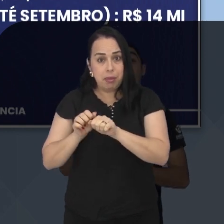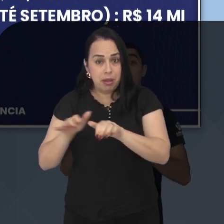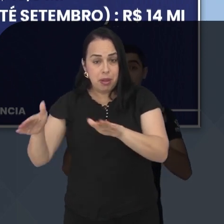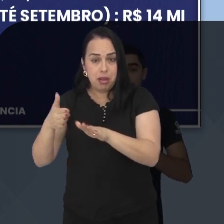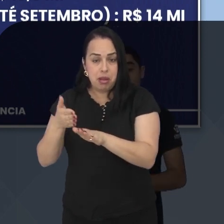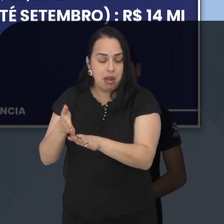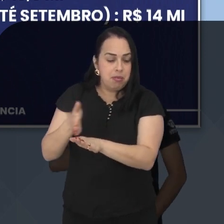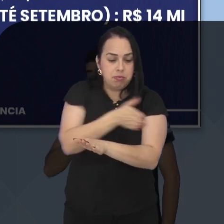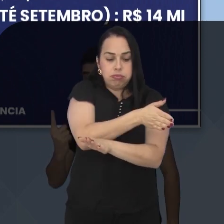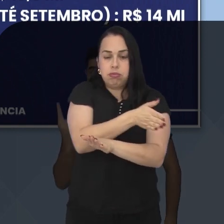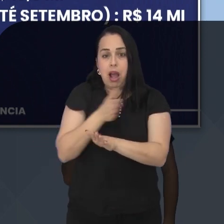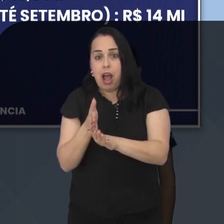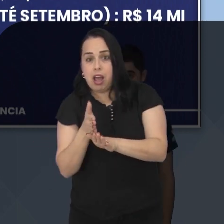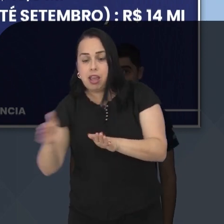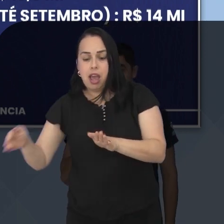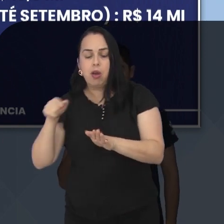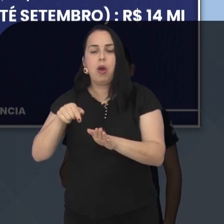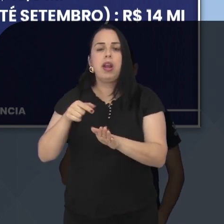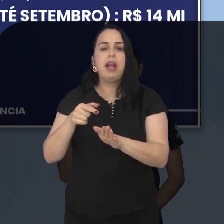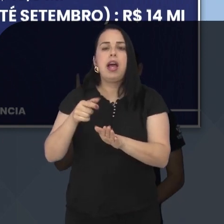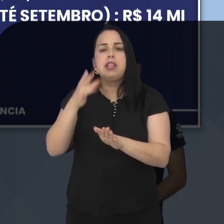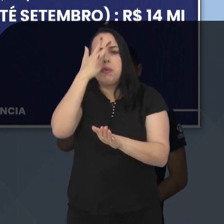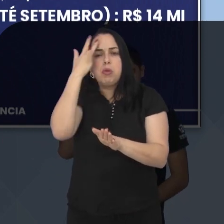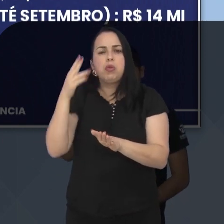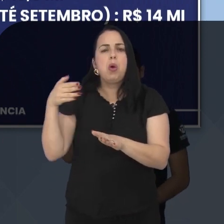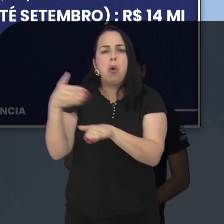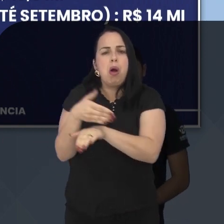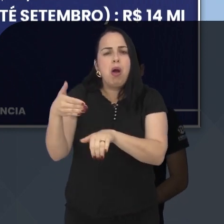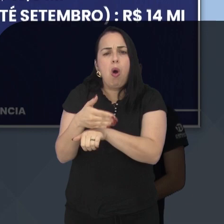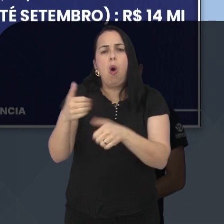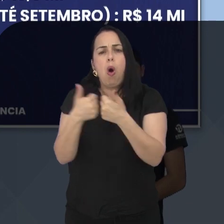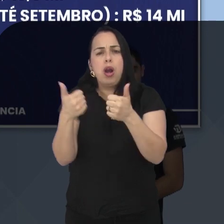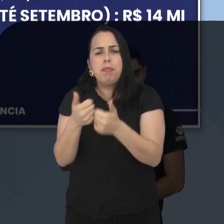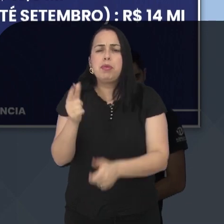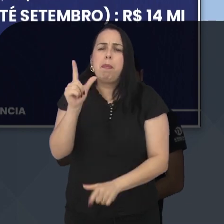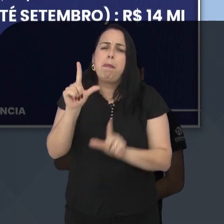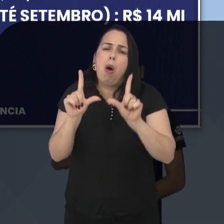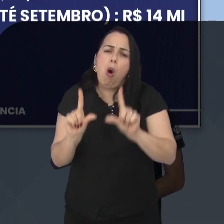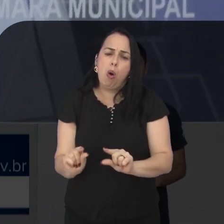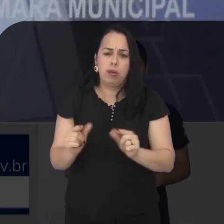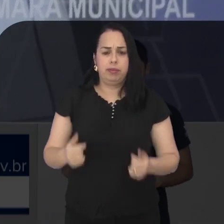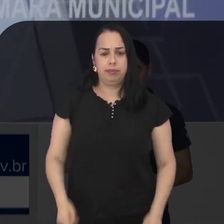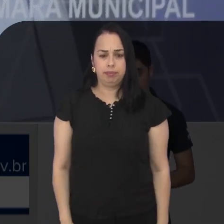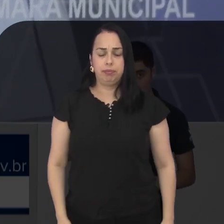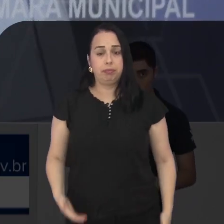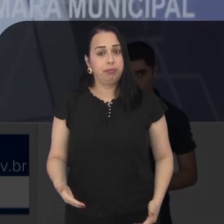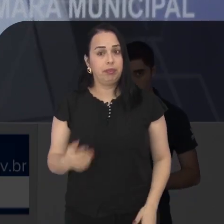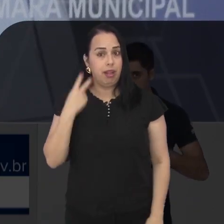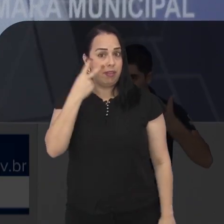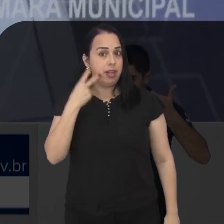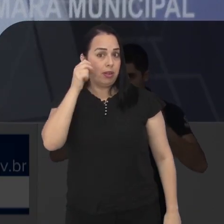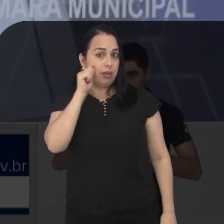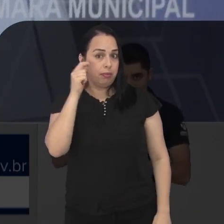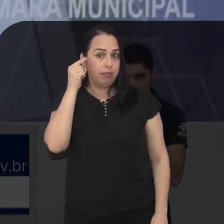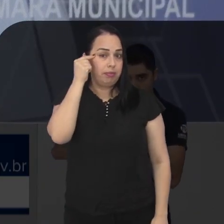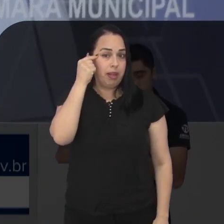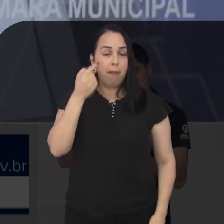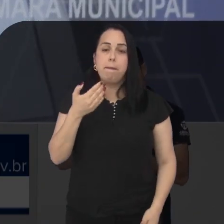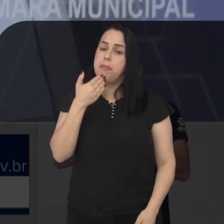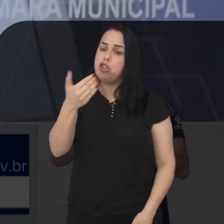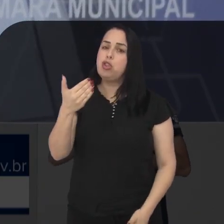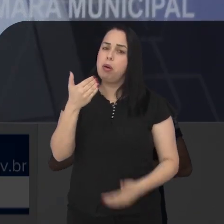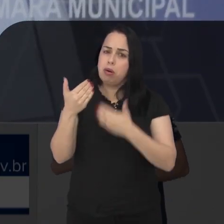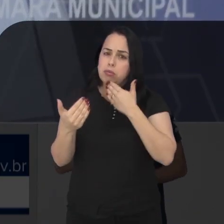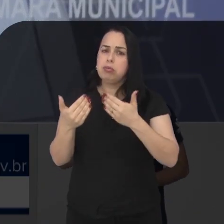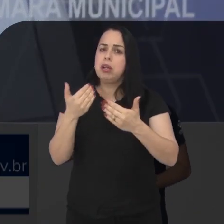queda no número de usuários e também de arrecadação, sendo necessária a readequação. Já a vereadora Amélia Naomi